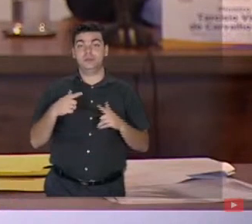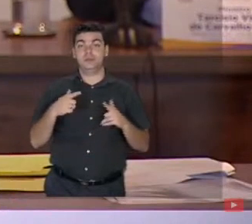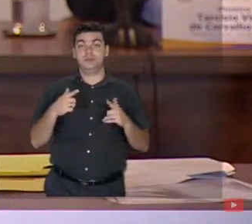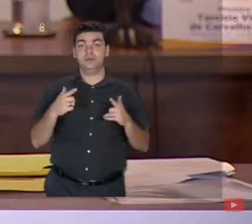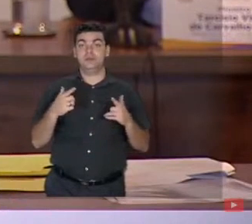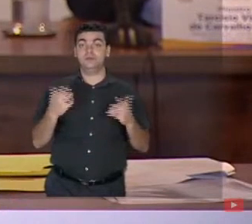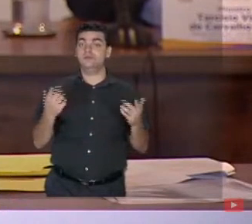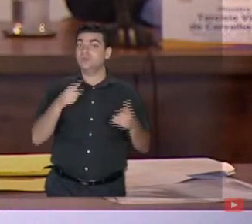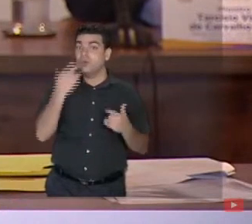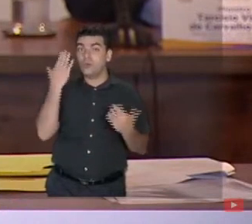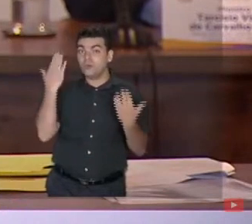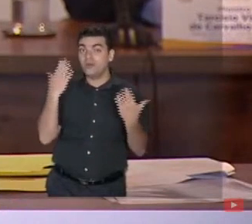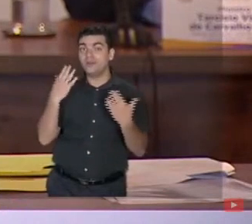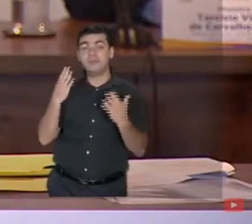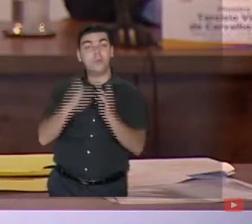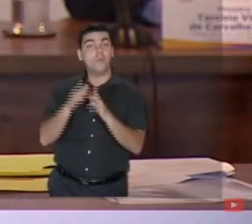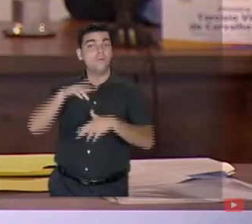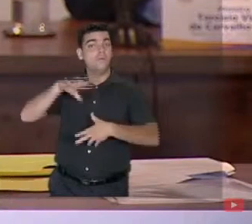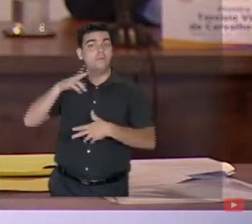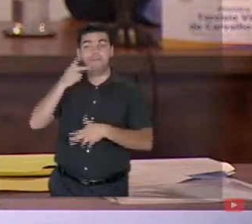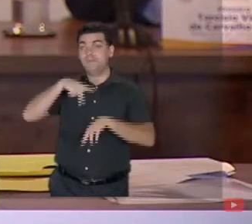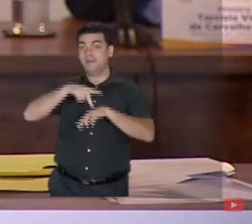o sistema de cédulas.